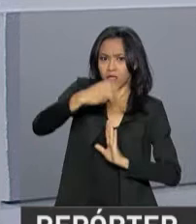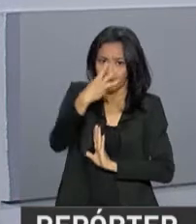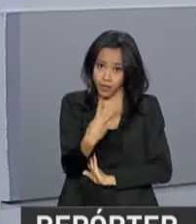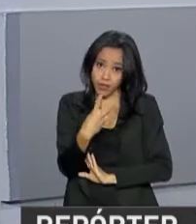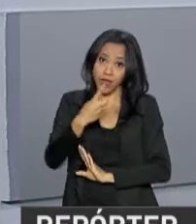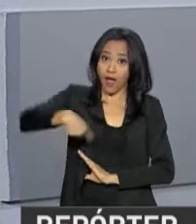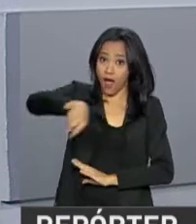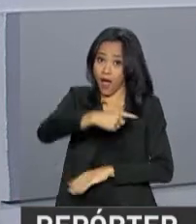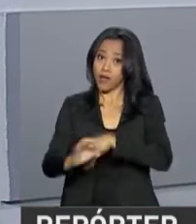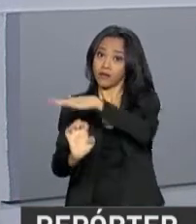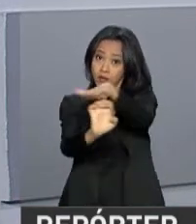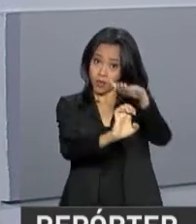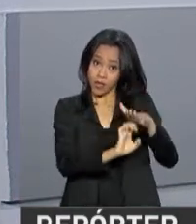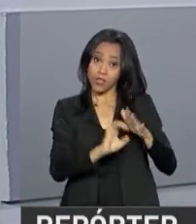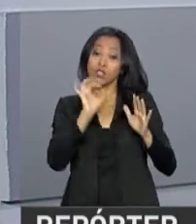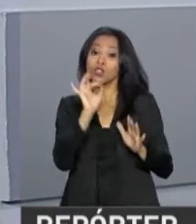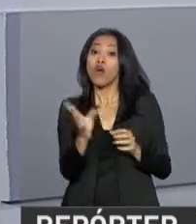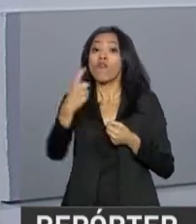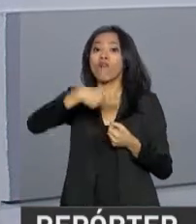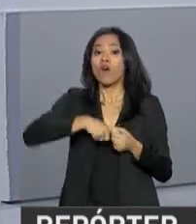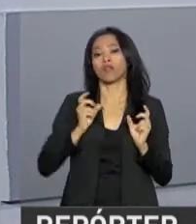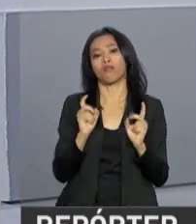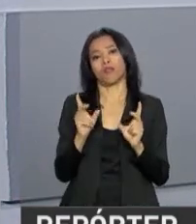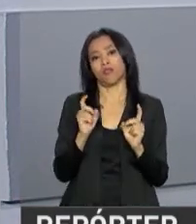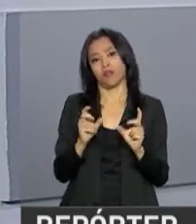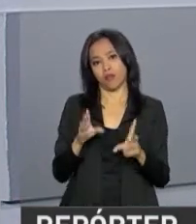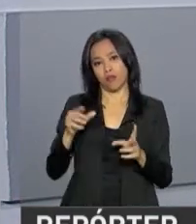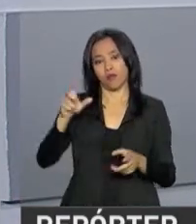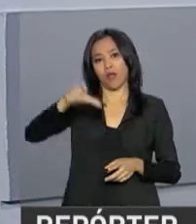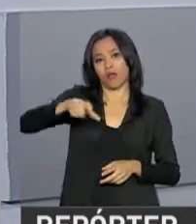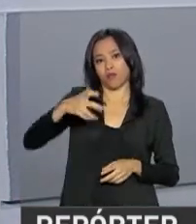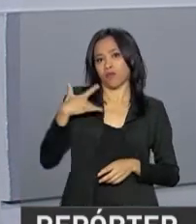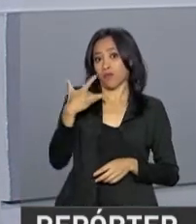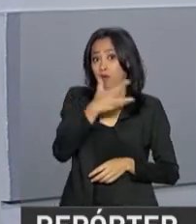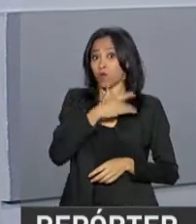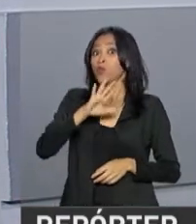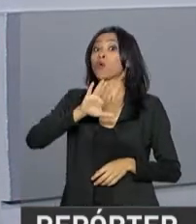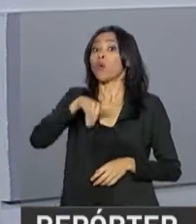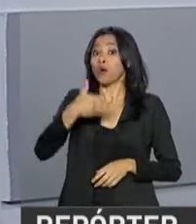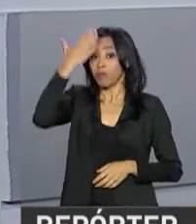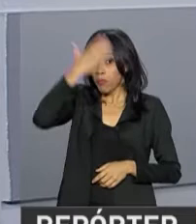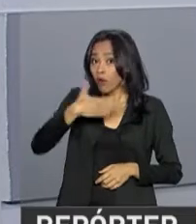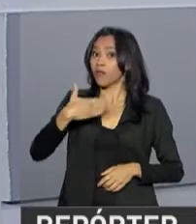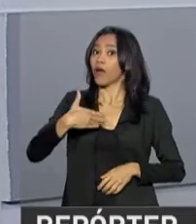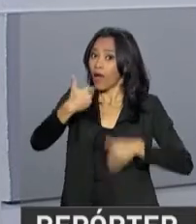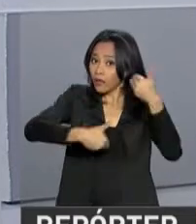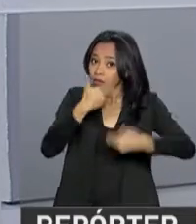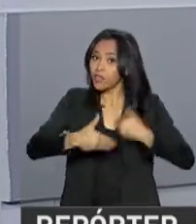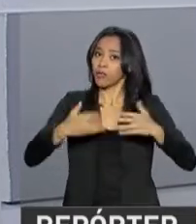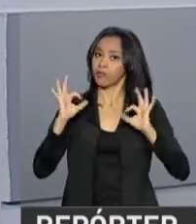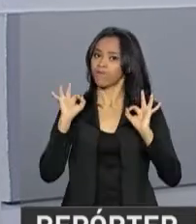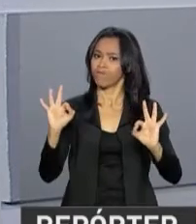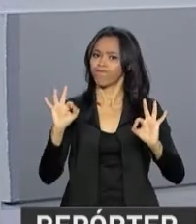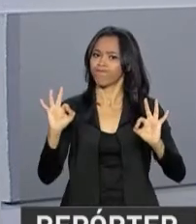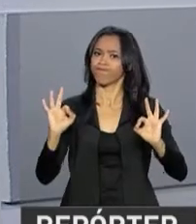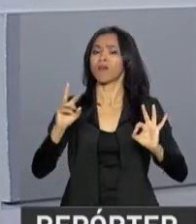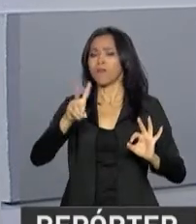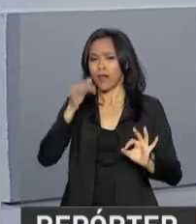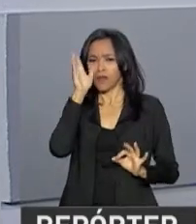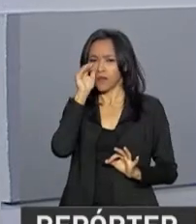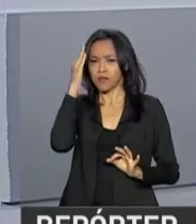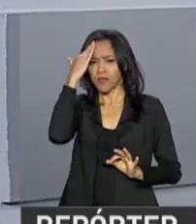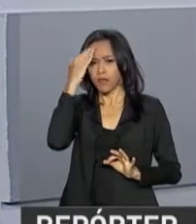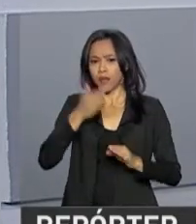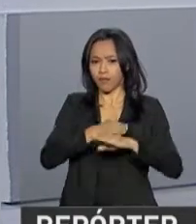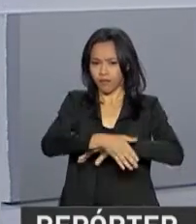operadoras só poderão voltar a vender os seguros quando comprovarem melhoria no atendimento para saber da lista de planos suspensos basta acessar o site